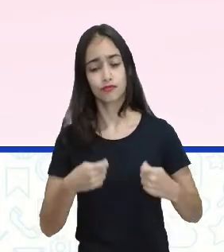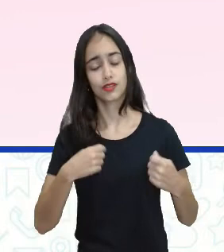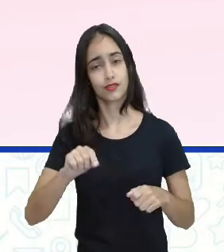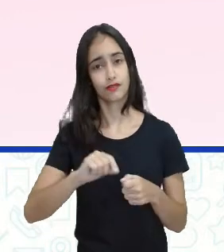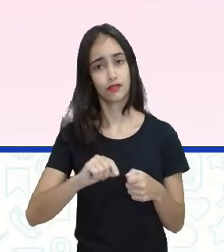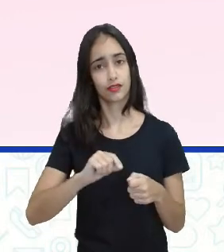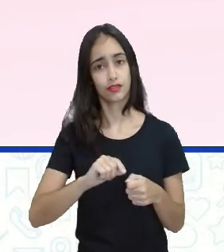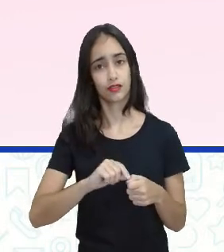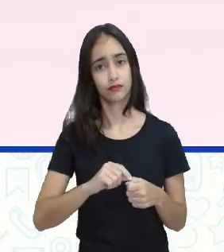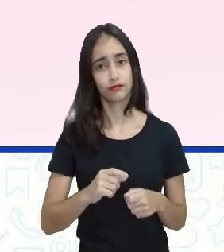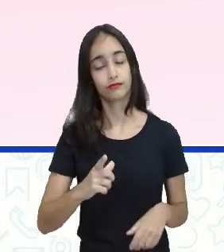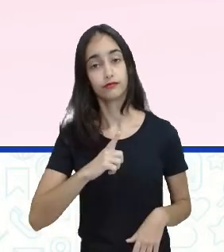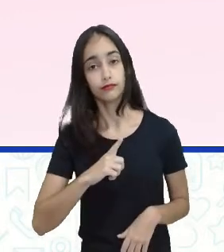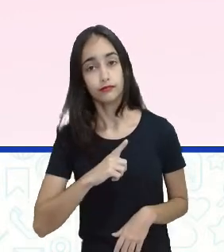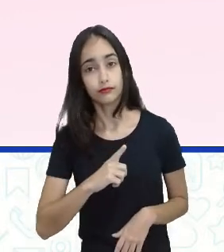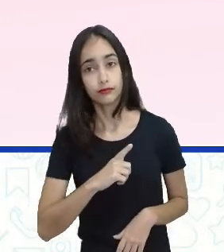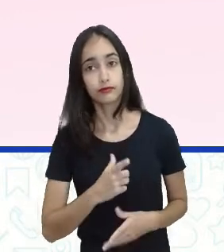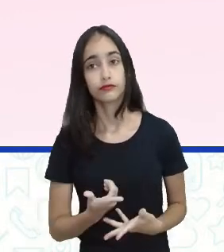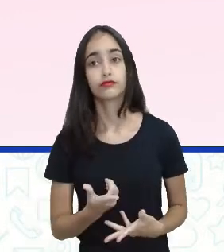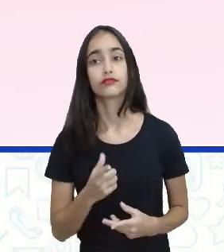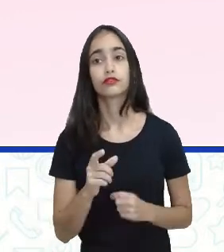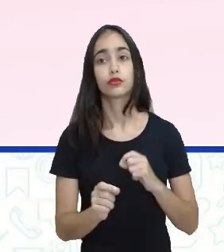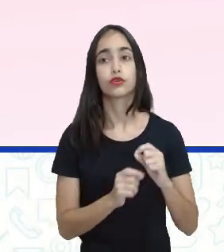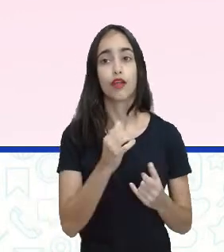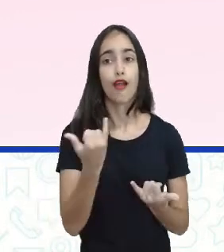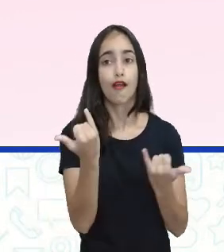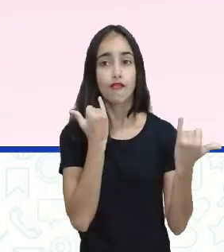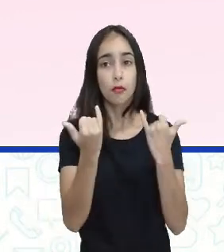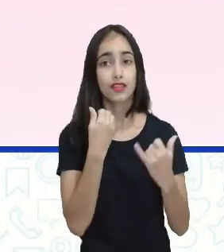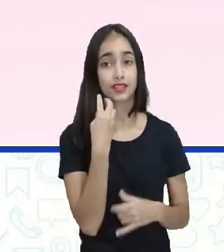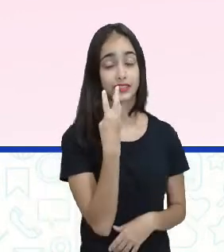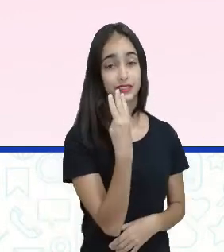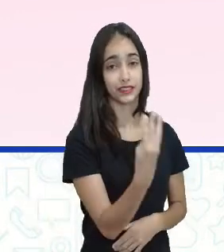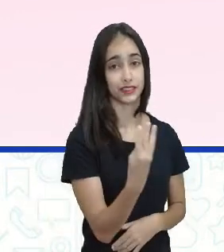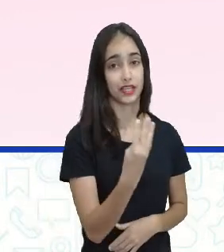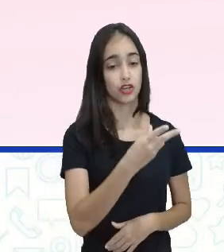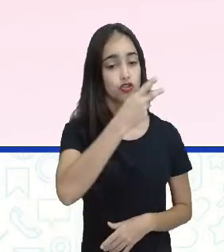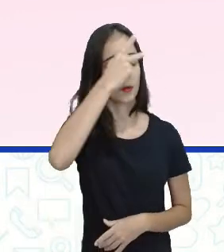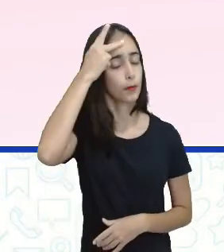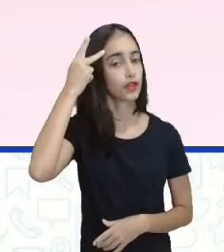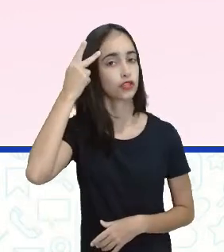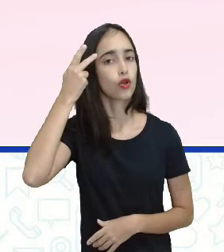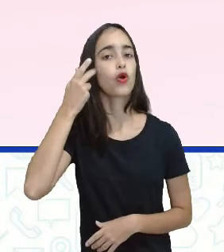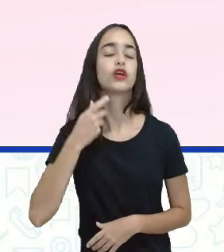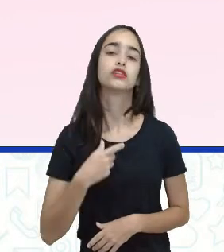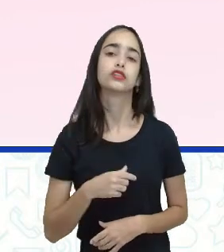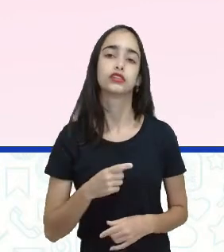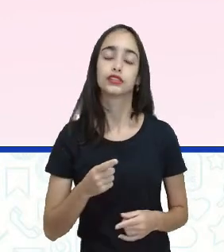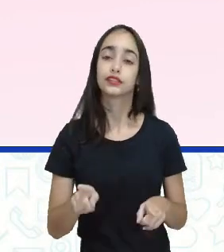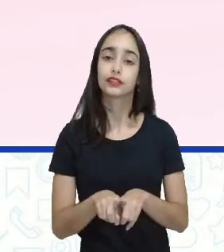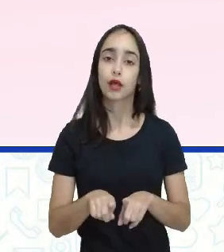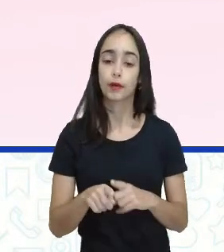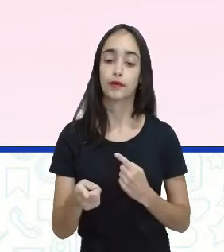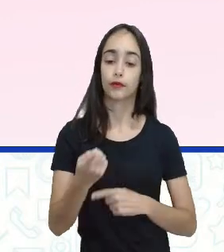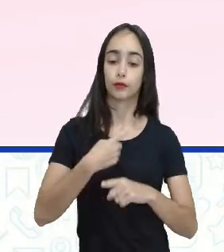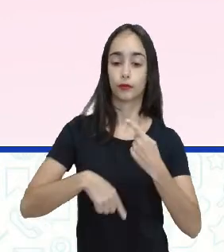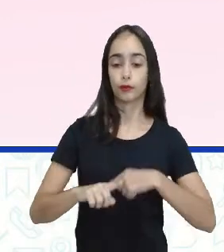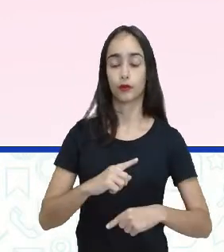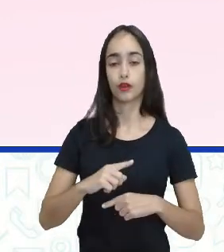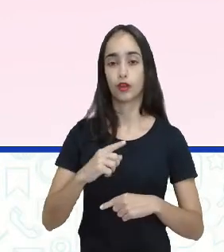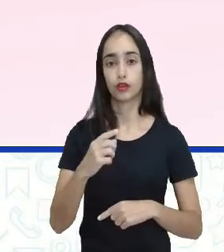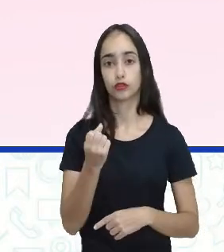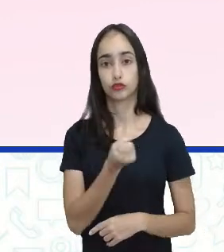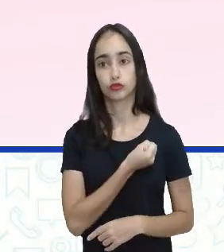destaque a informação de 3 herdeiros e a relação inversamente proporcional aos